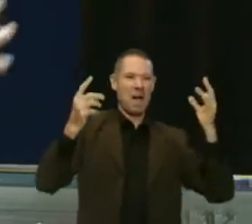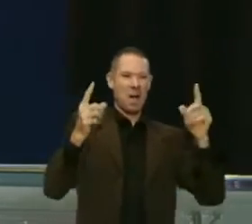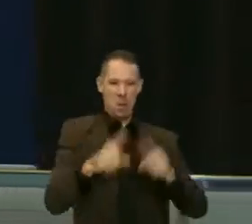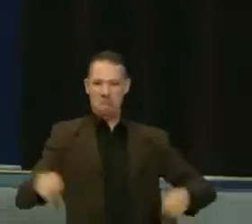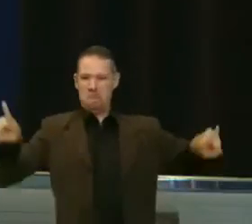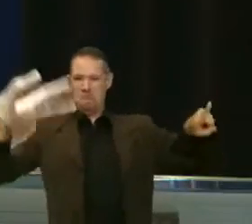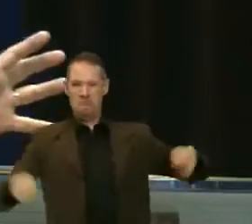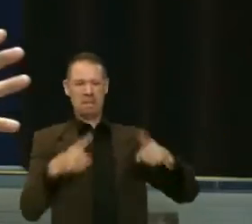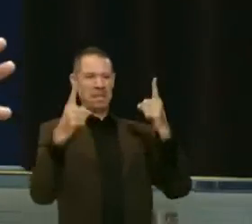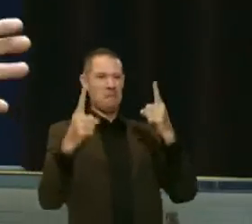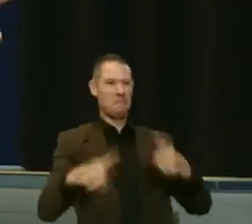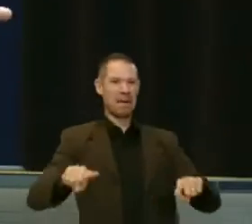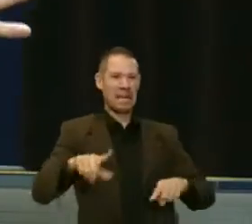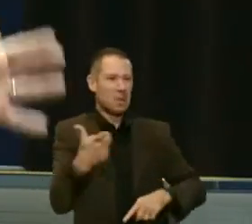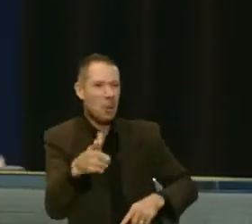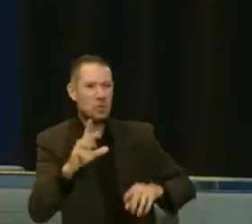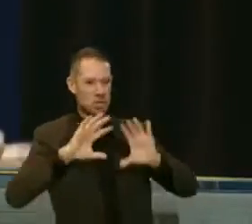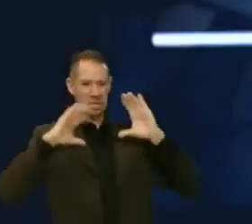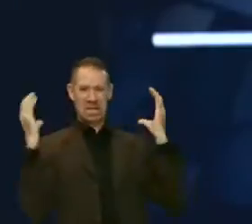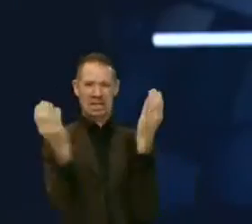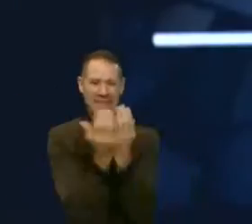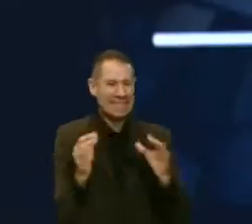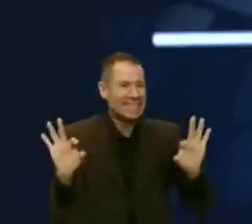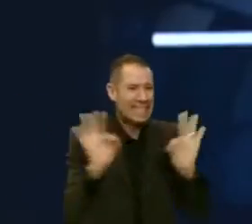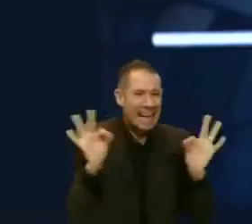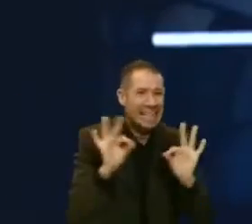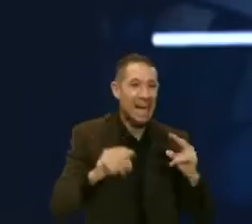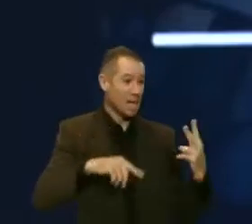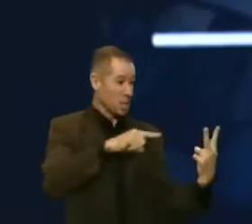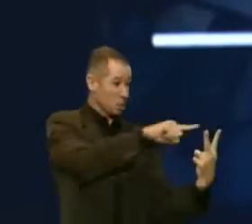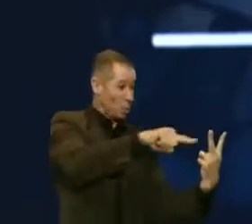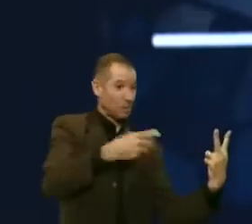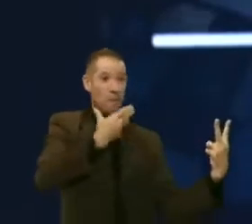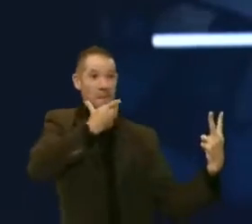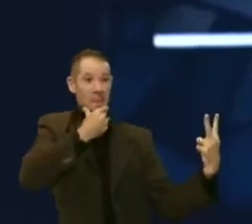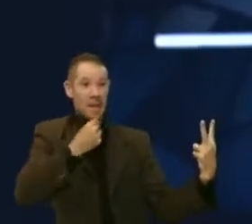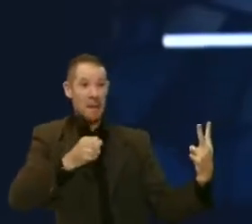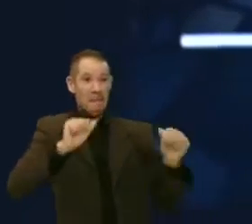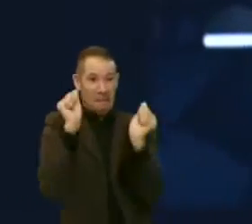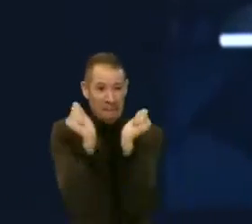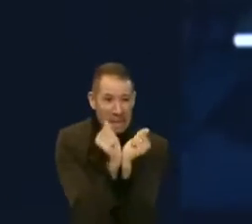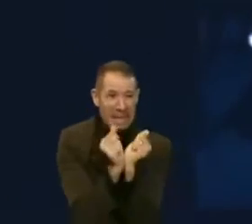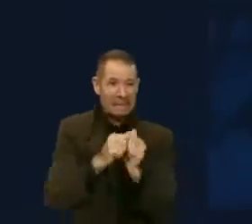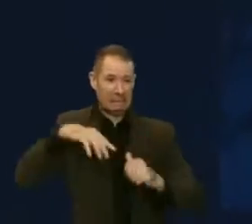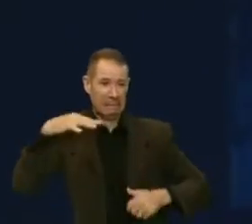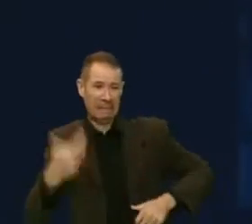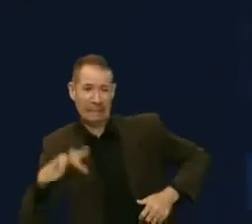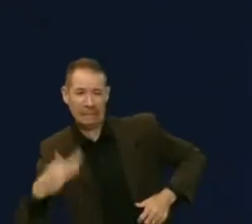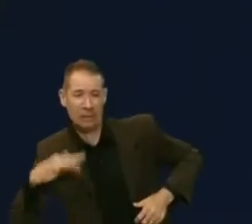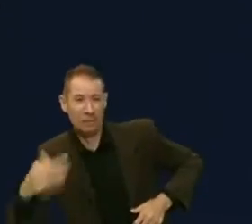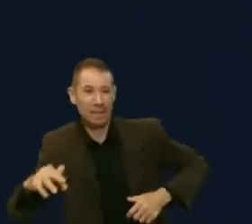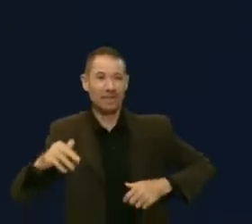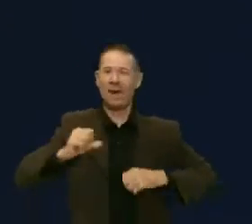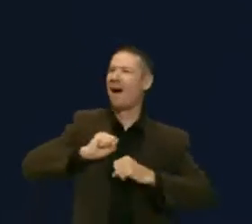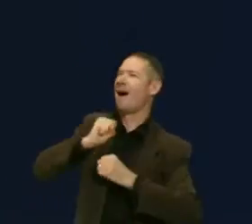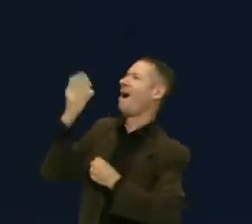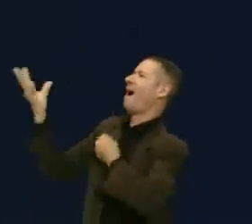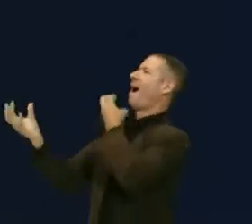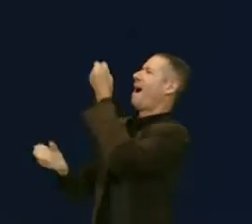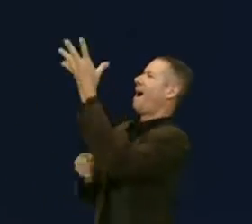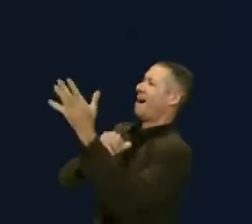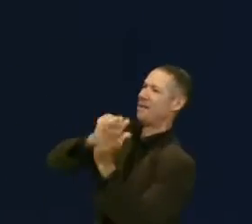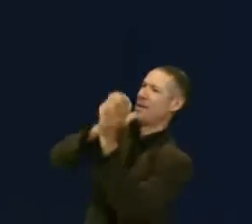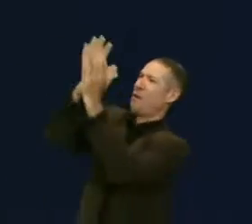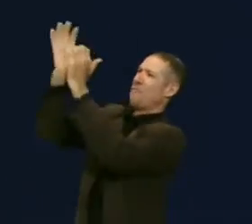havia instrumentos, não. Eram dois homens presos, sangrando e declarando louvores a